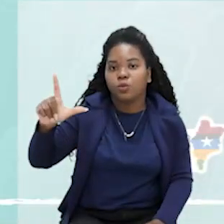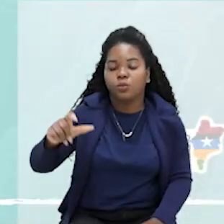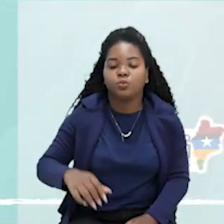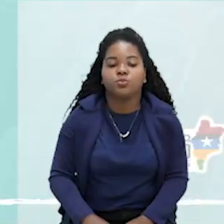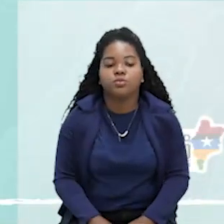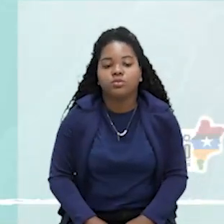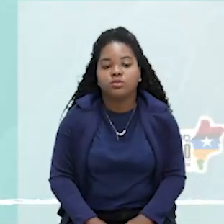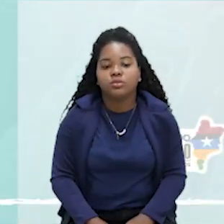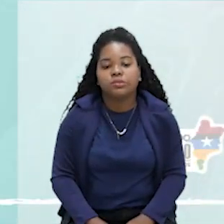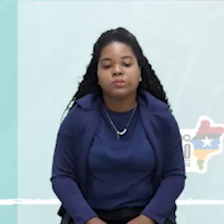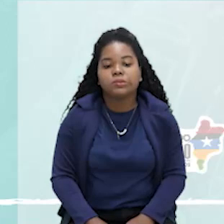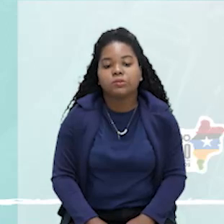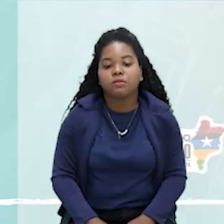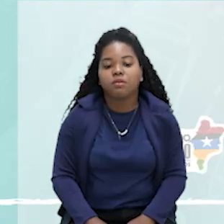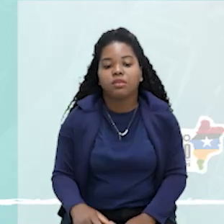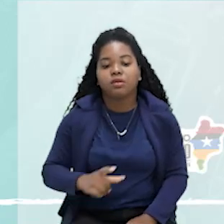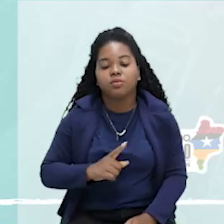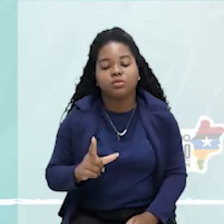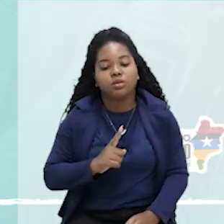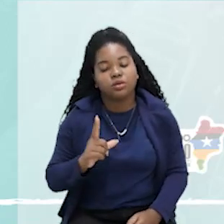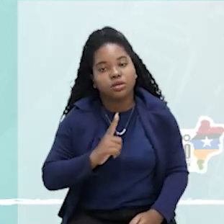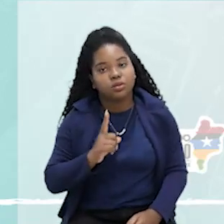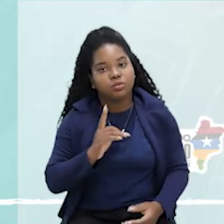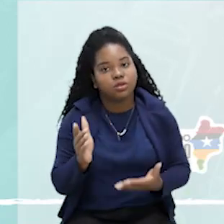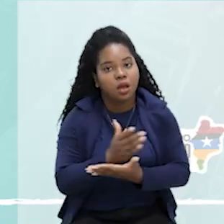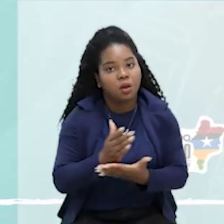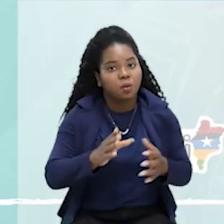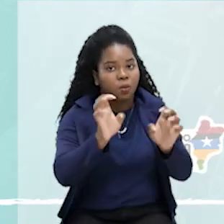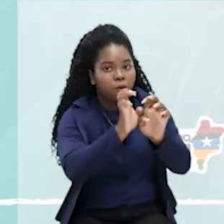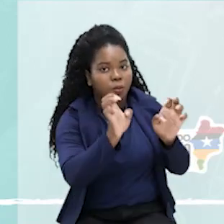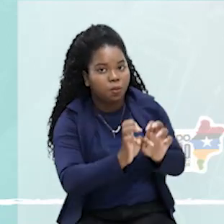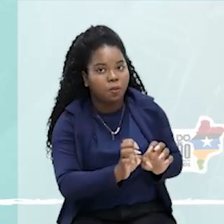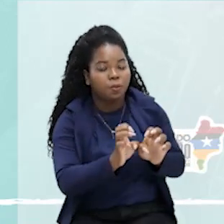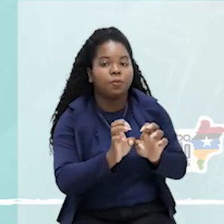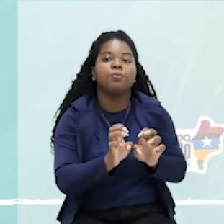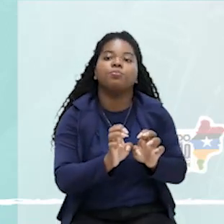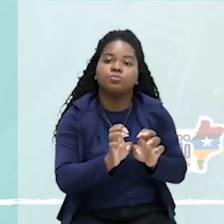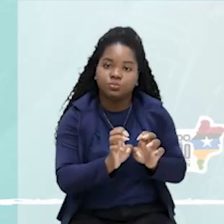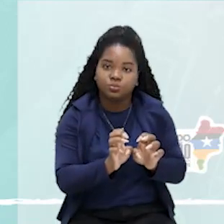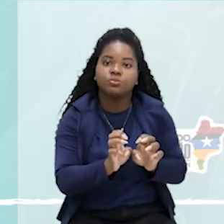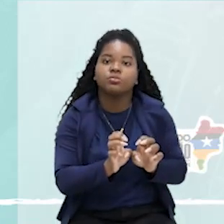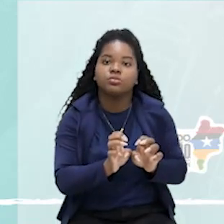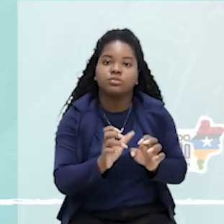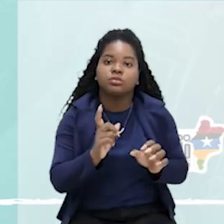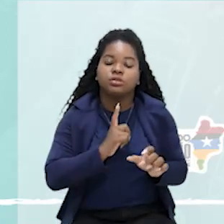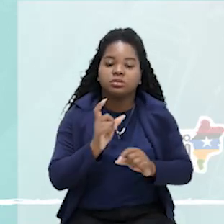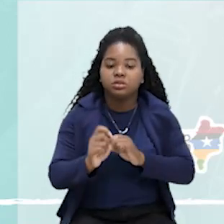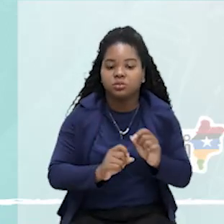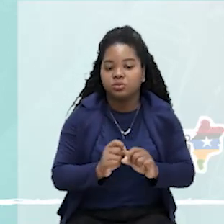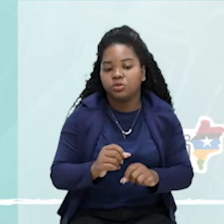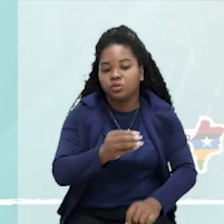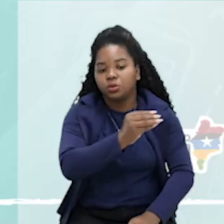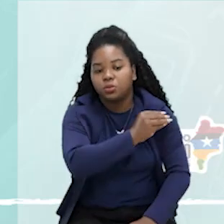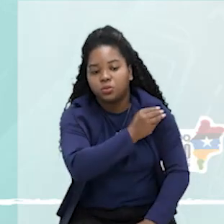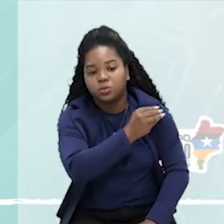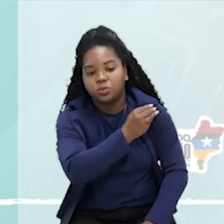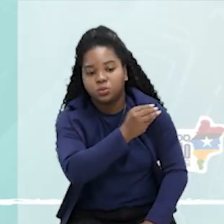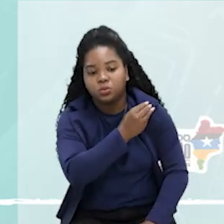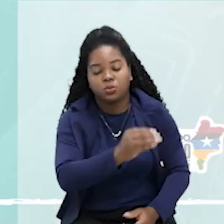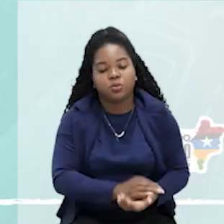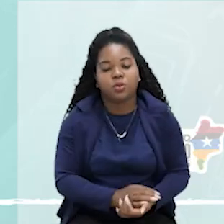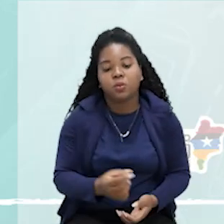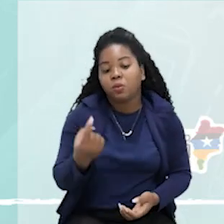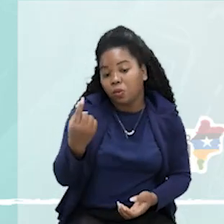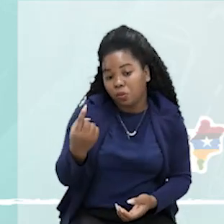então aqui mais algumas estruturas de álcools eu posso ter turma Olha só um álcool com